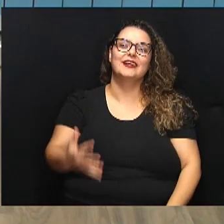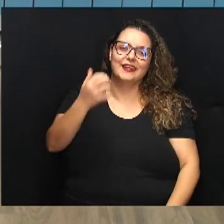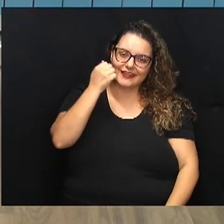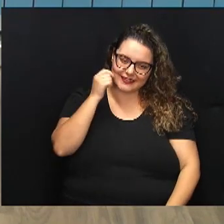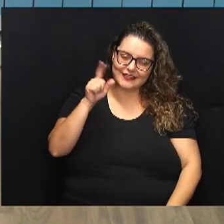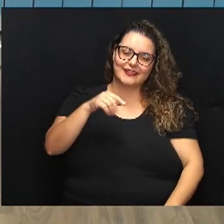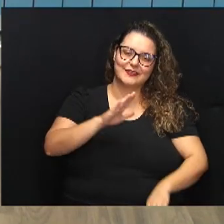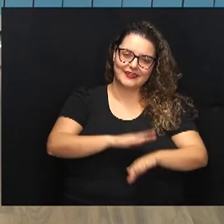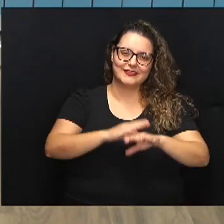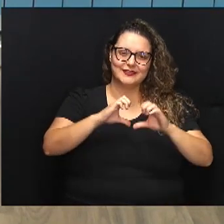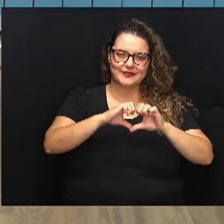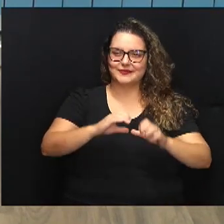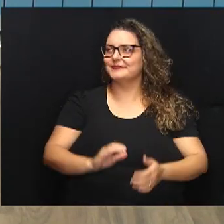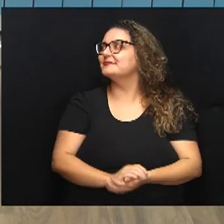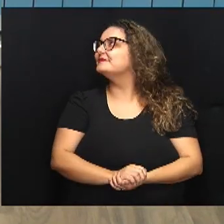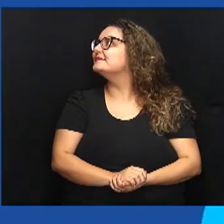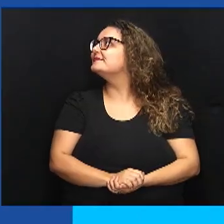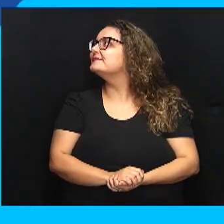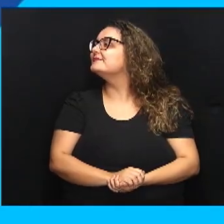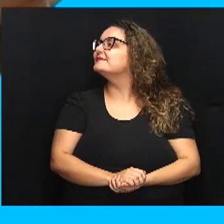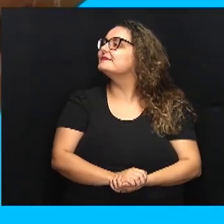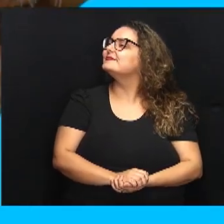amor.